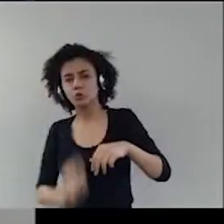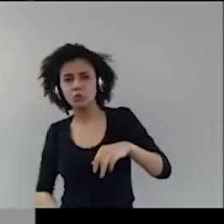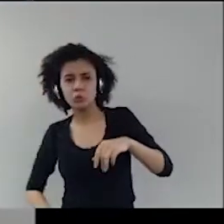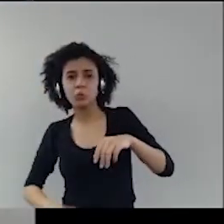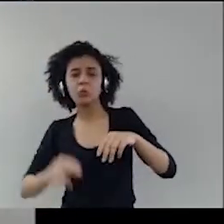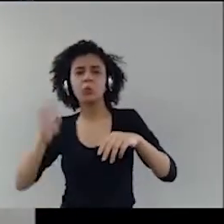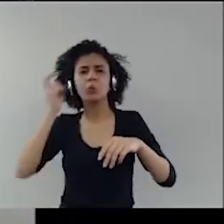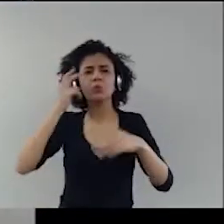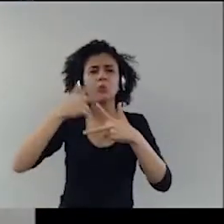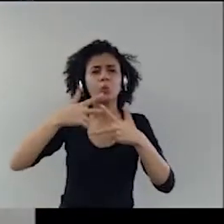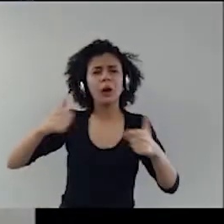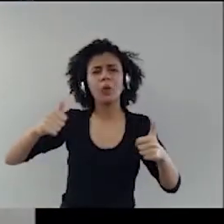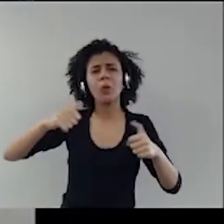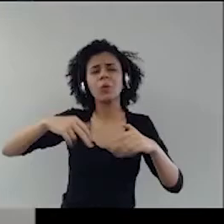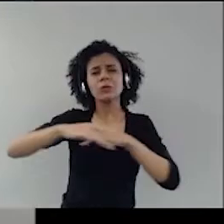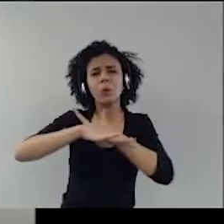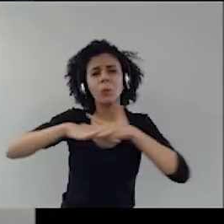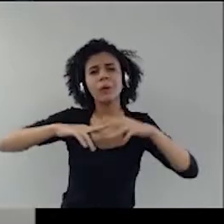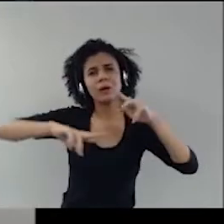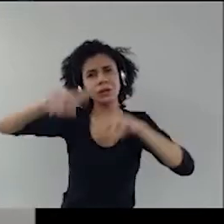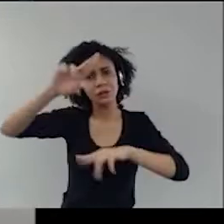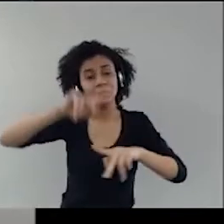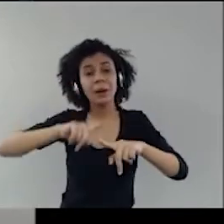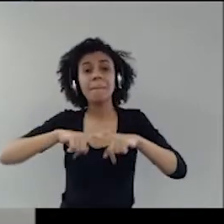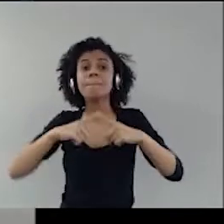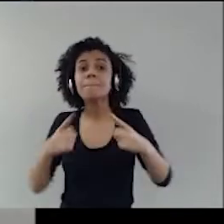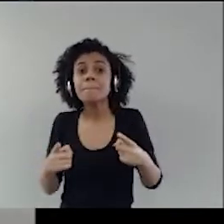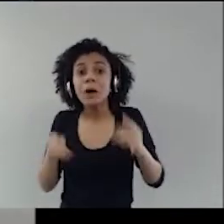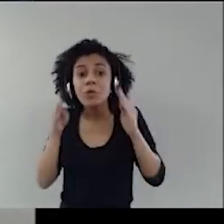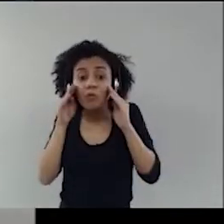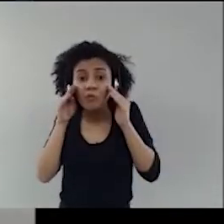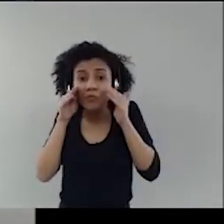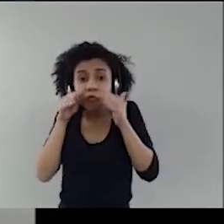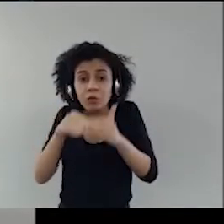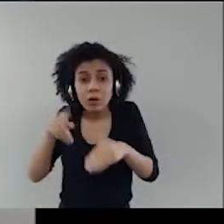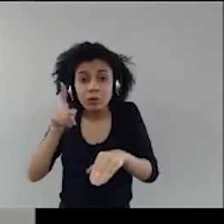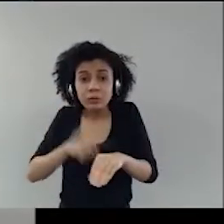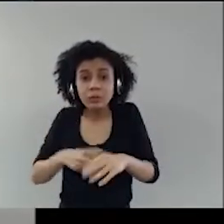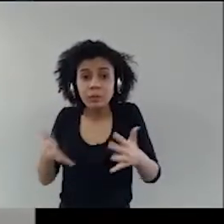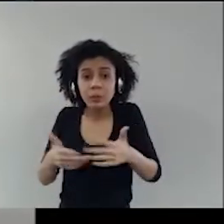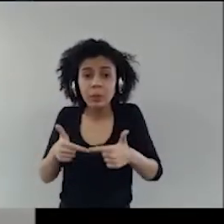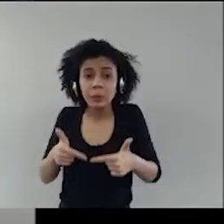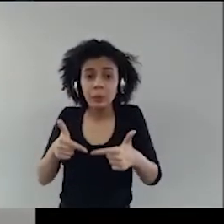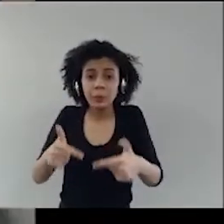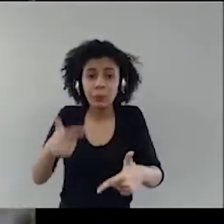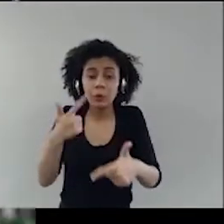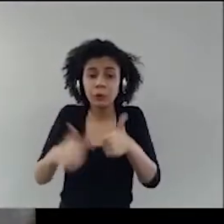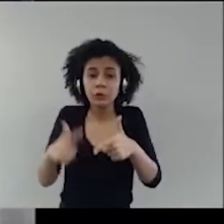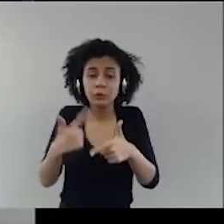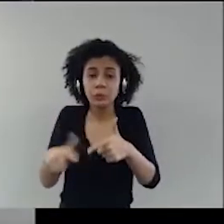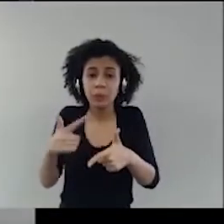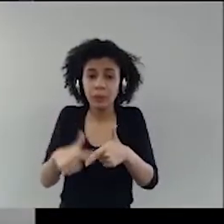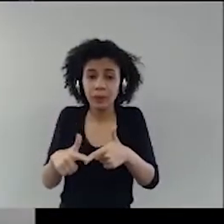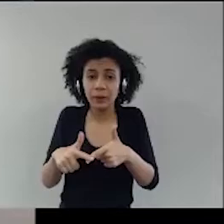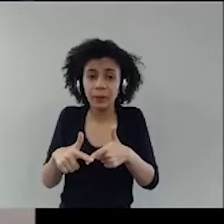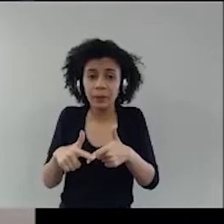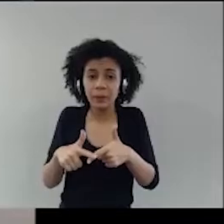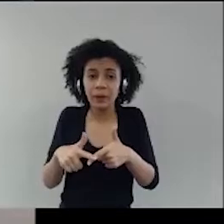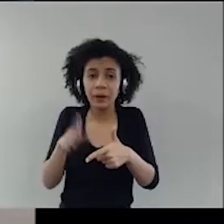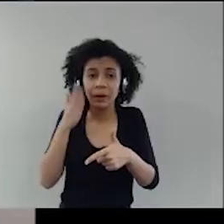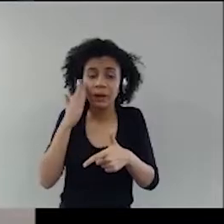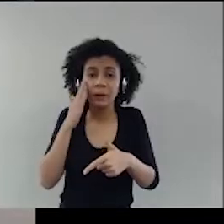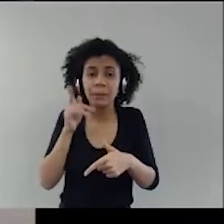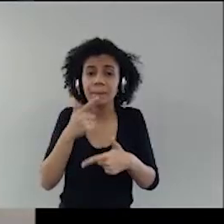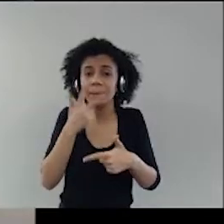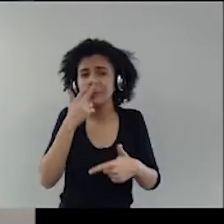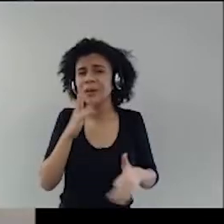enfim, mas, de alguma forma, a centralidade nesse cenário de enfrentamento de problemas específicos me